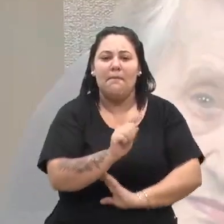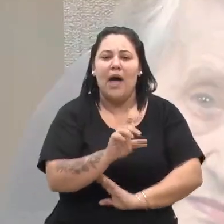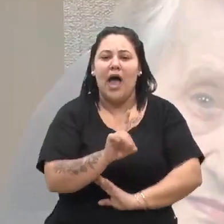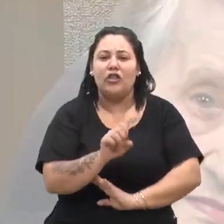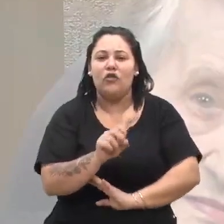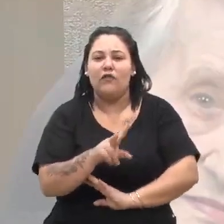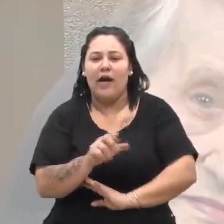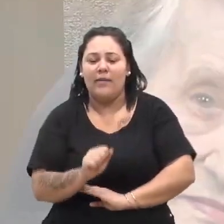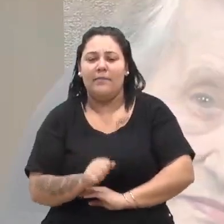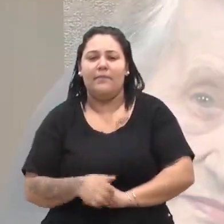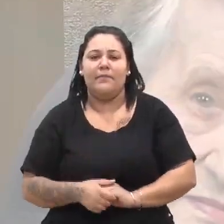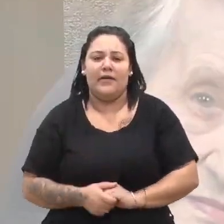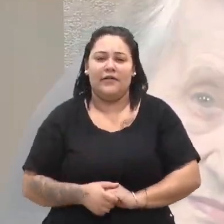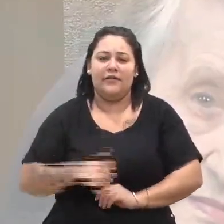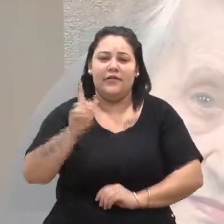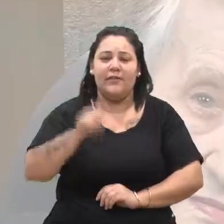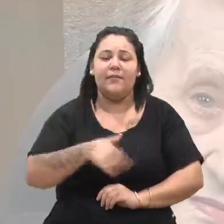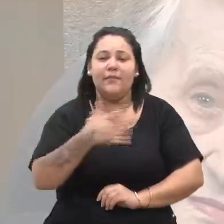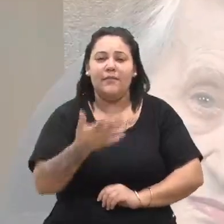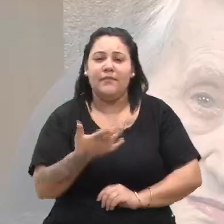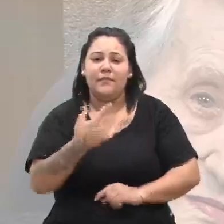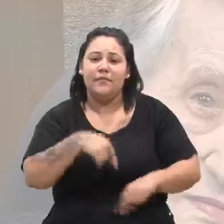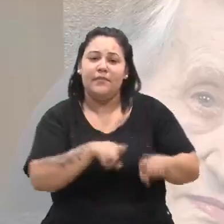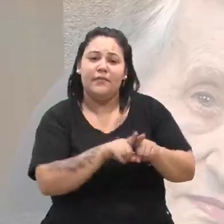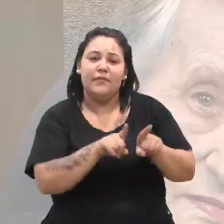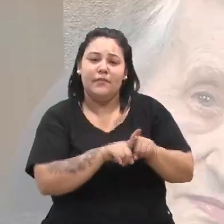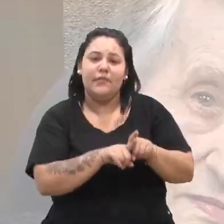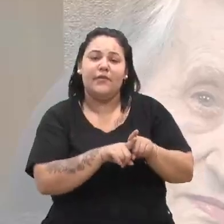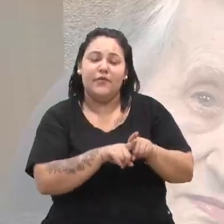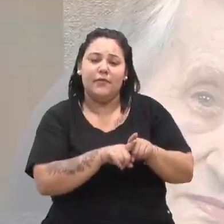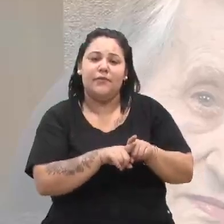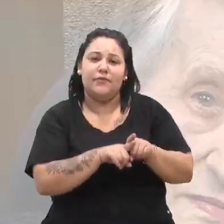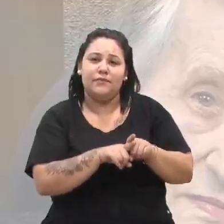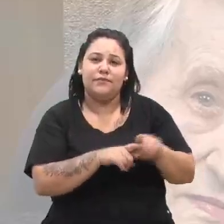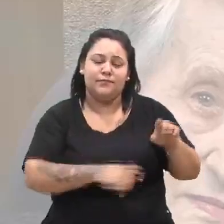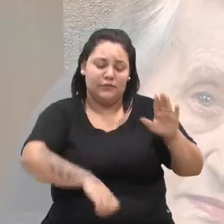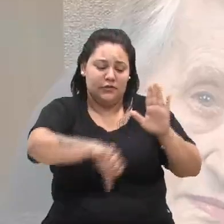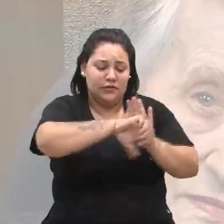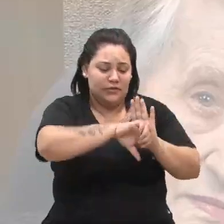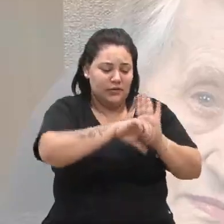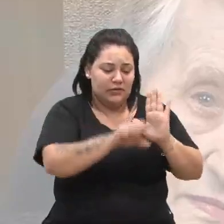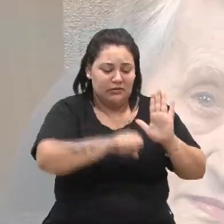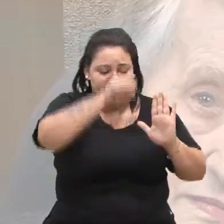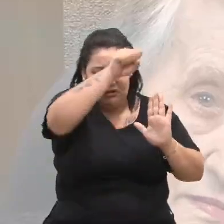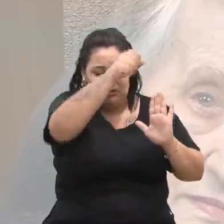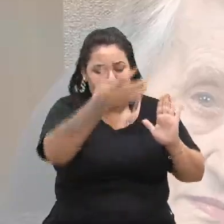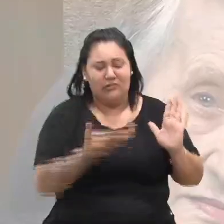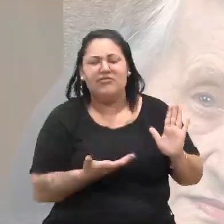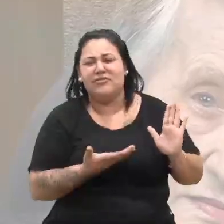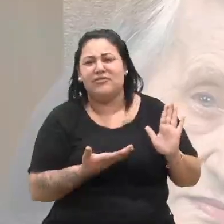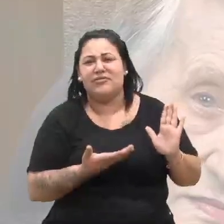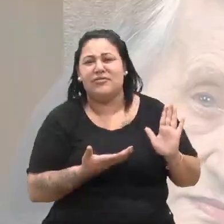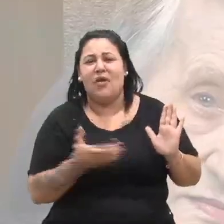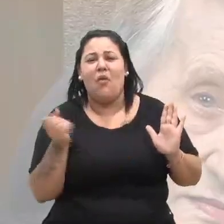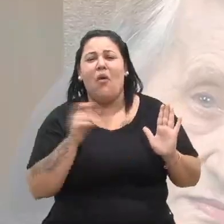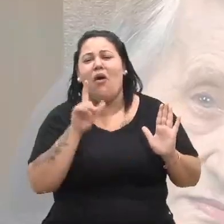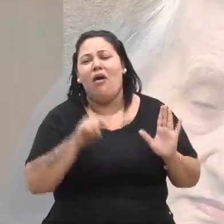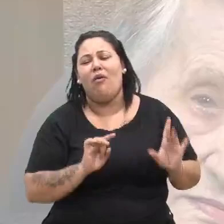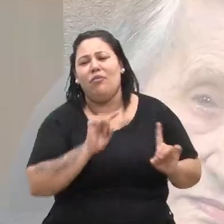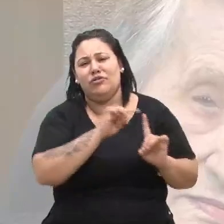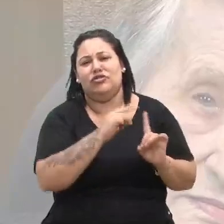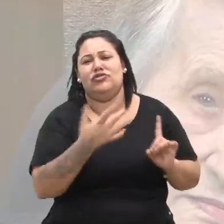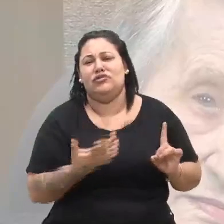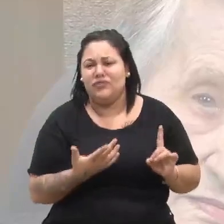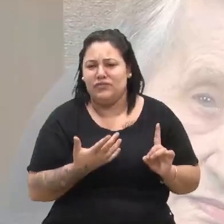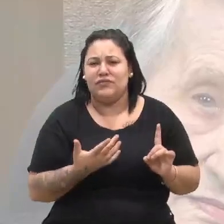Então, quer dizer, em Nova Pádua, vandalismo com contêiner de lixo. Qual que tem sido